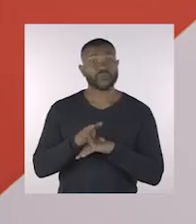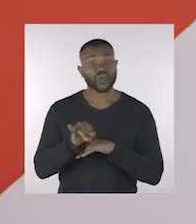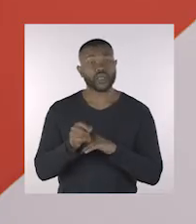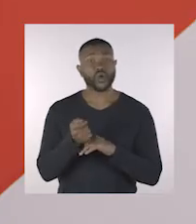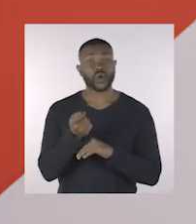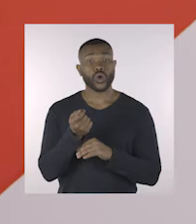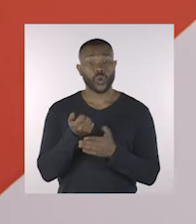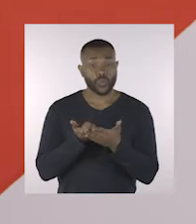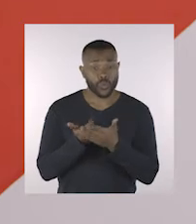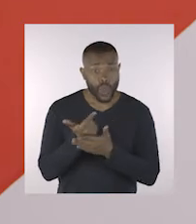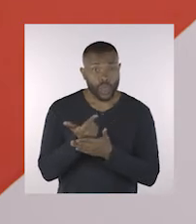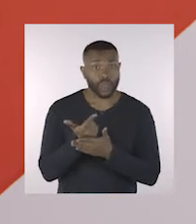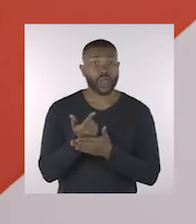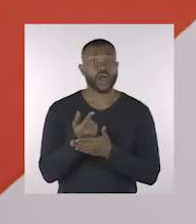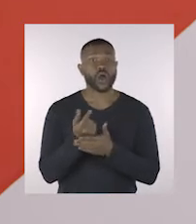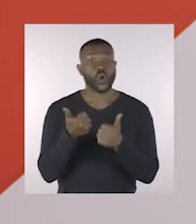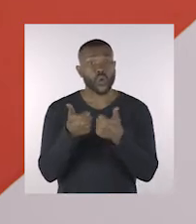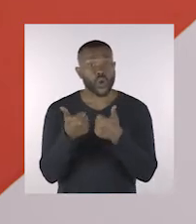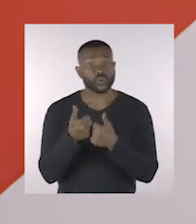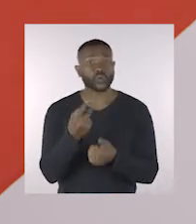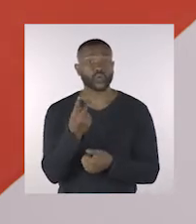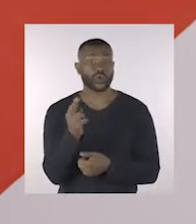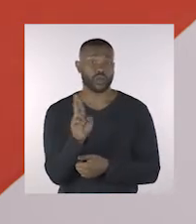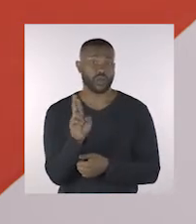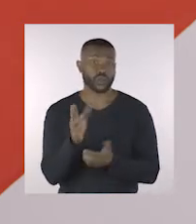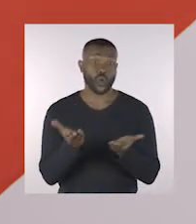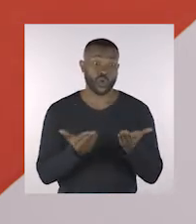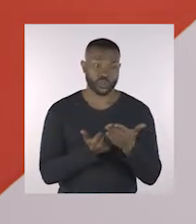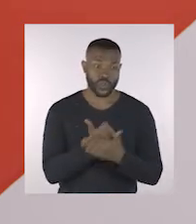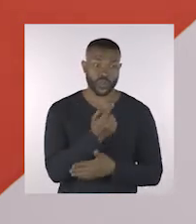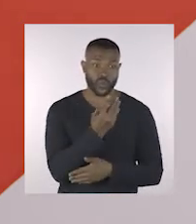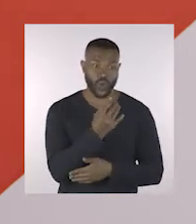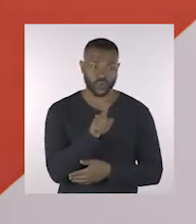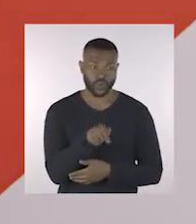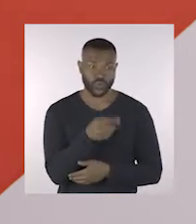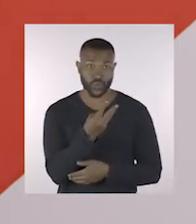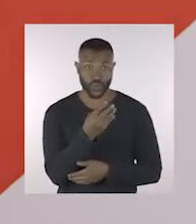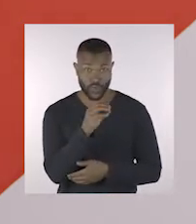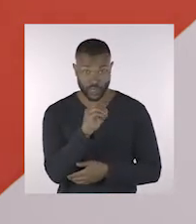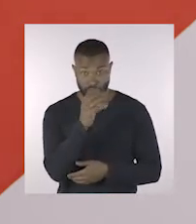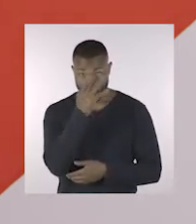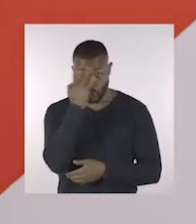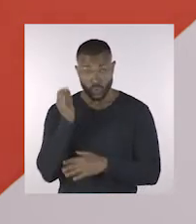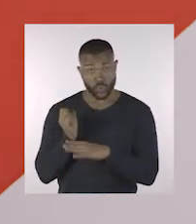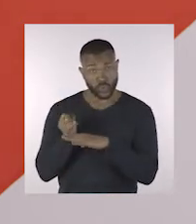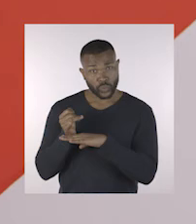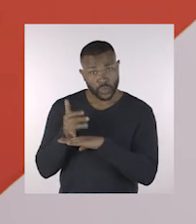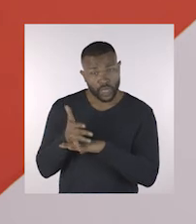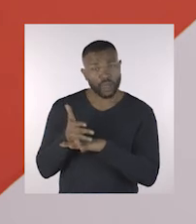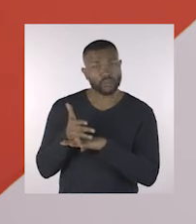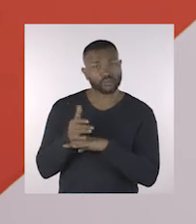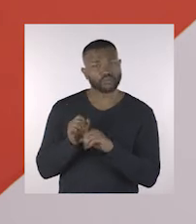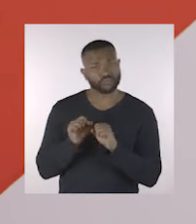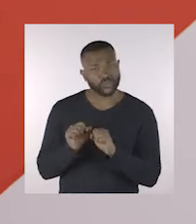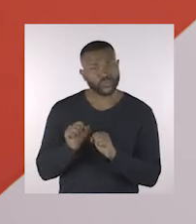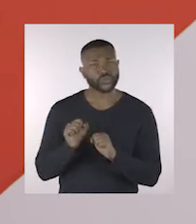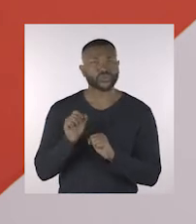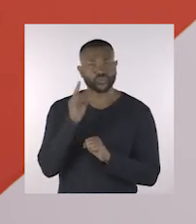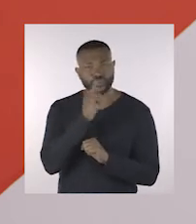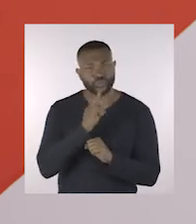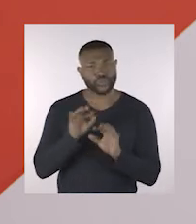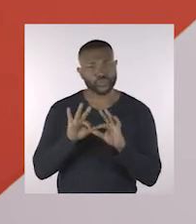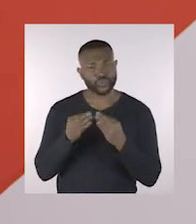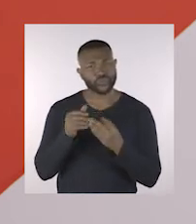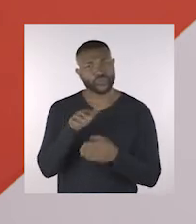nós vamos reduzir a passagem para dois reais hoje ela custa 4:40 para que as pessoas puder para